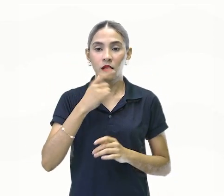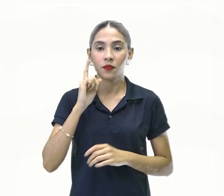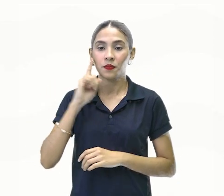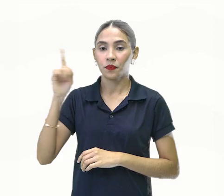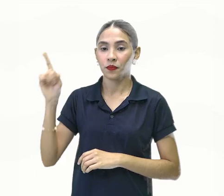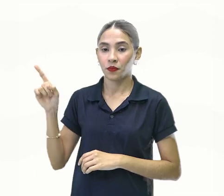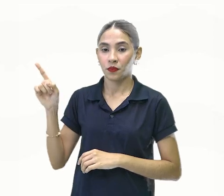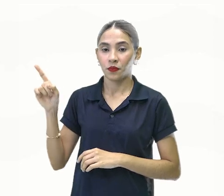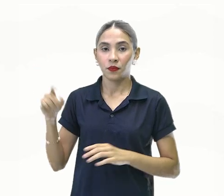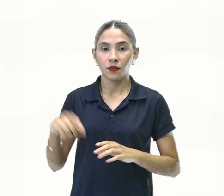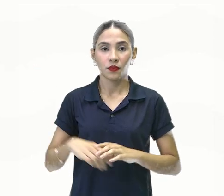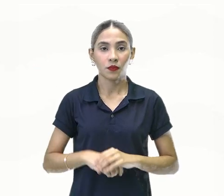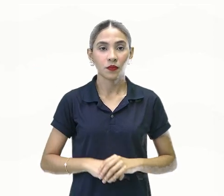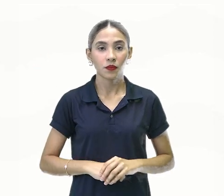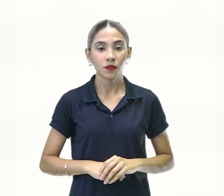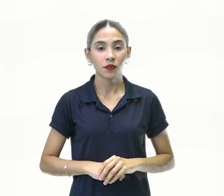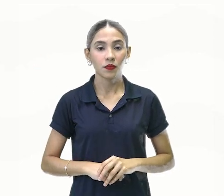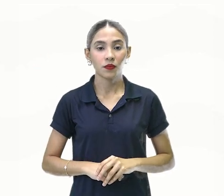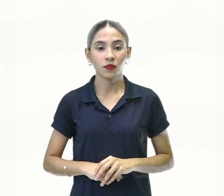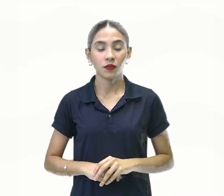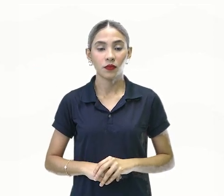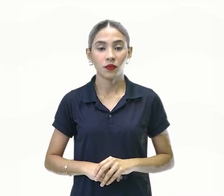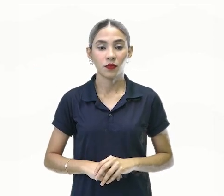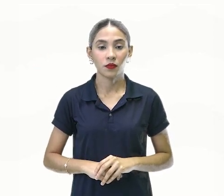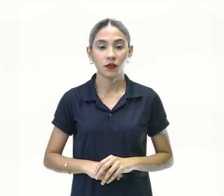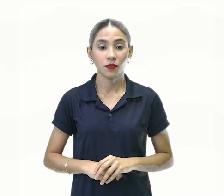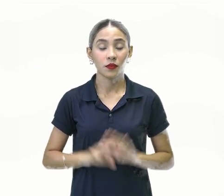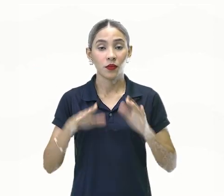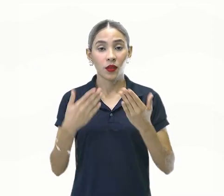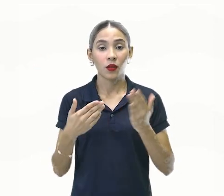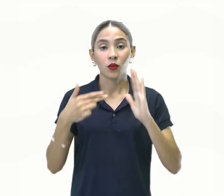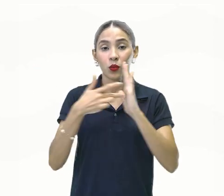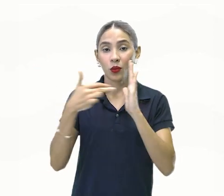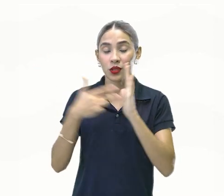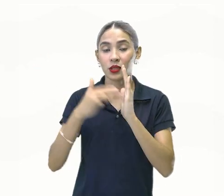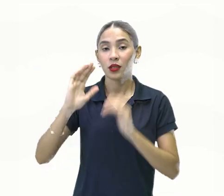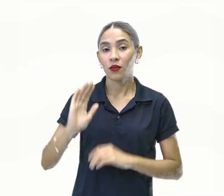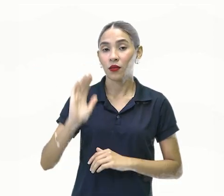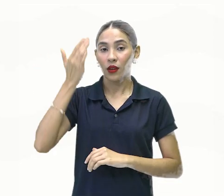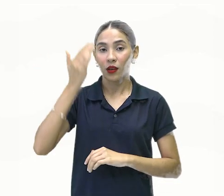public health and fitness practices. Então, as fake news